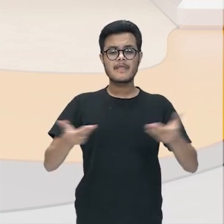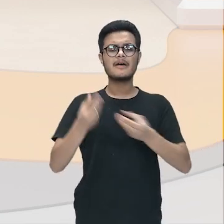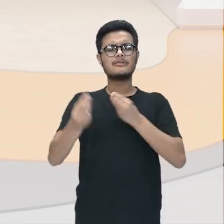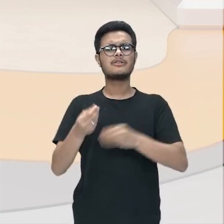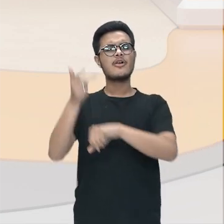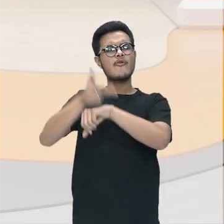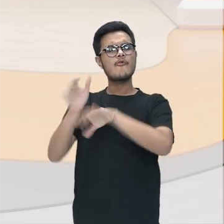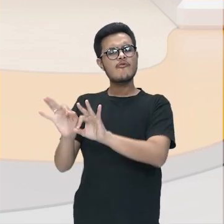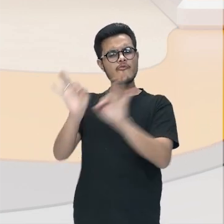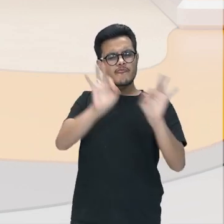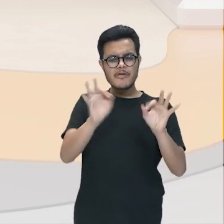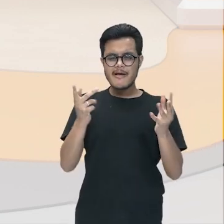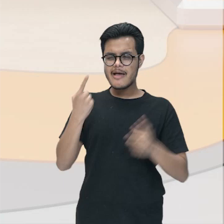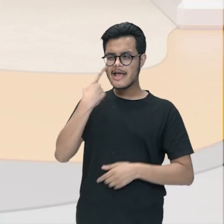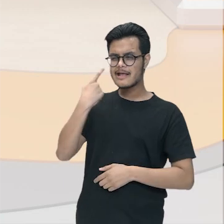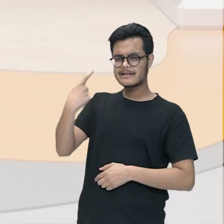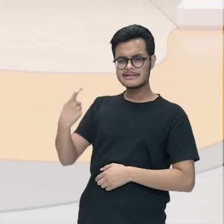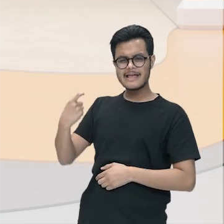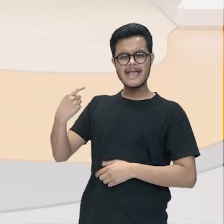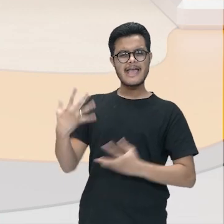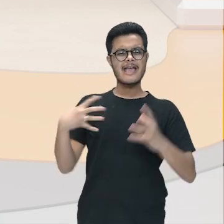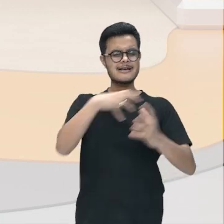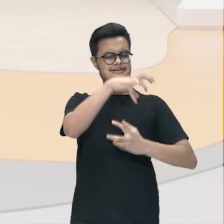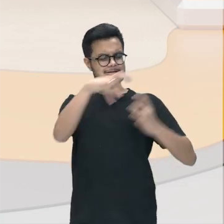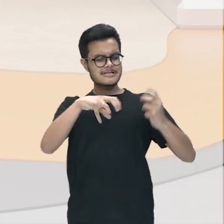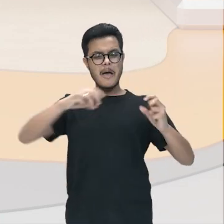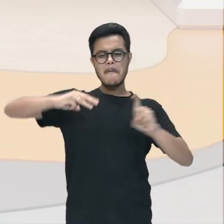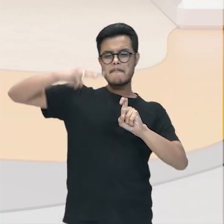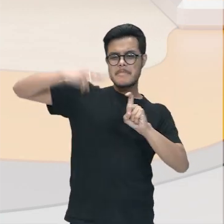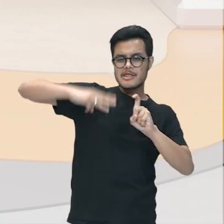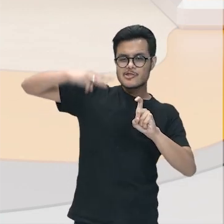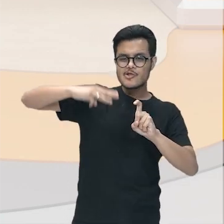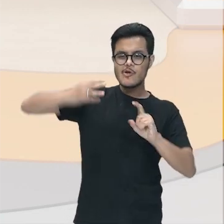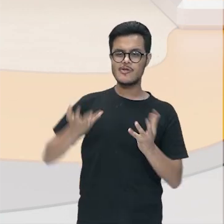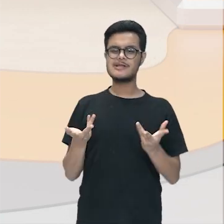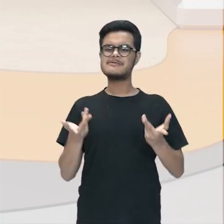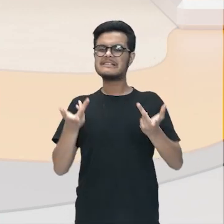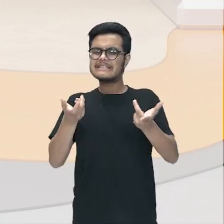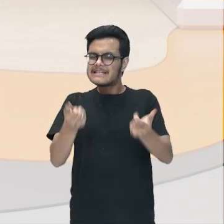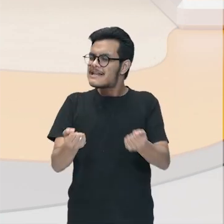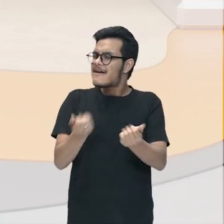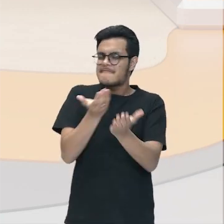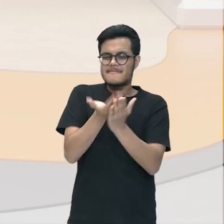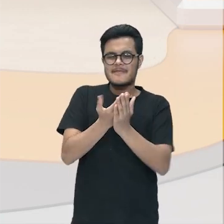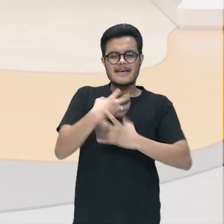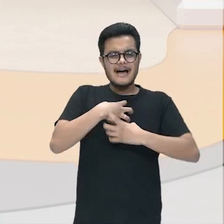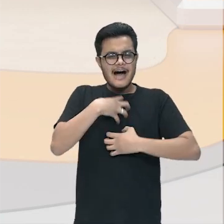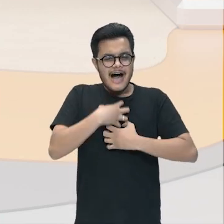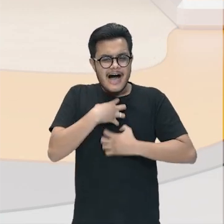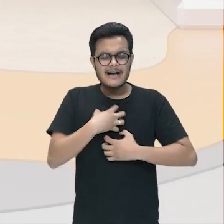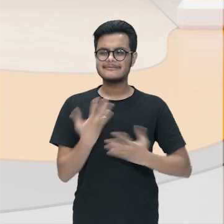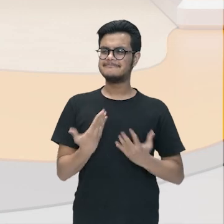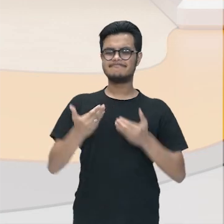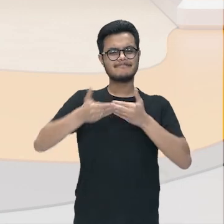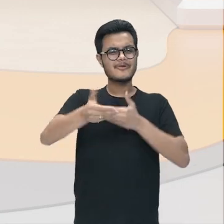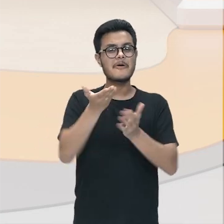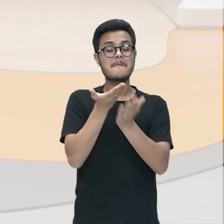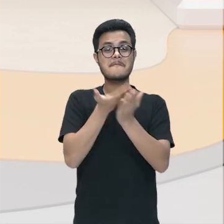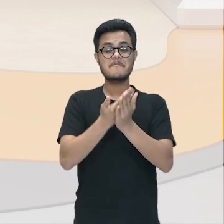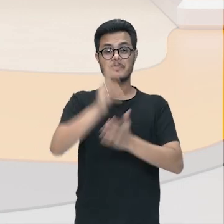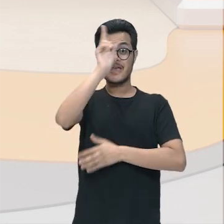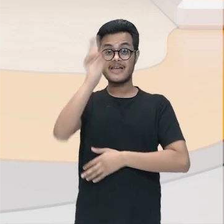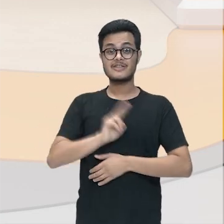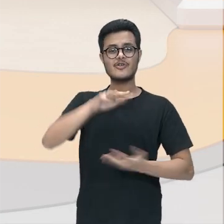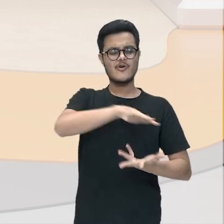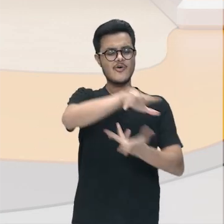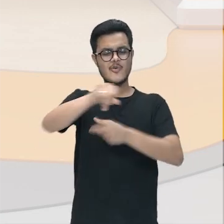VT interessante, misturado um pouco com a mitologia, para a gente, então, começar aí a trabalhar, então, essas histórias do